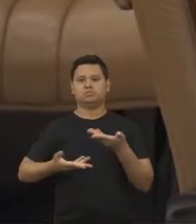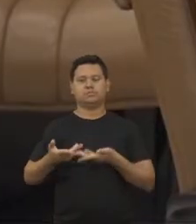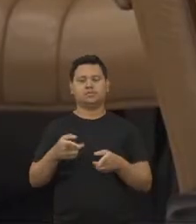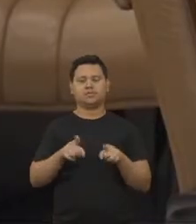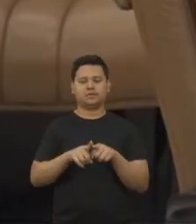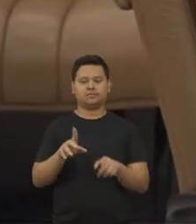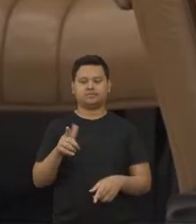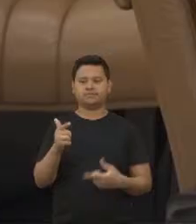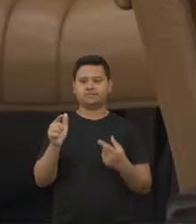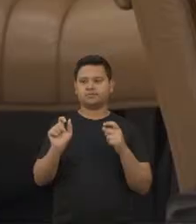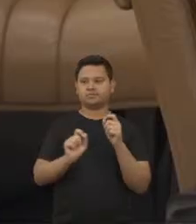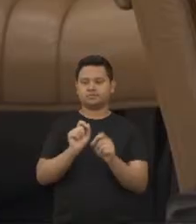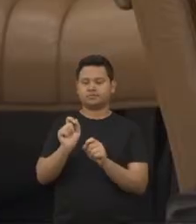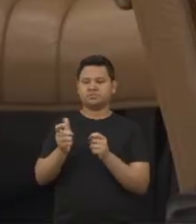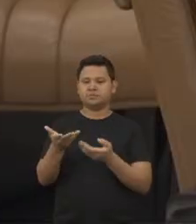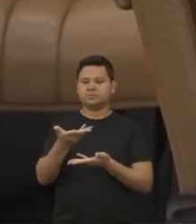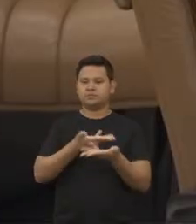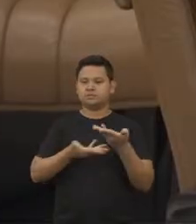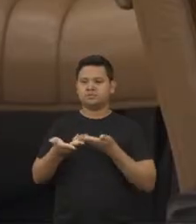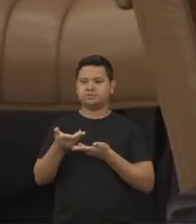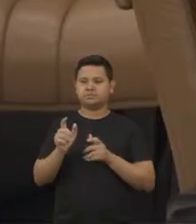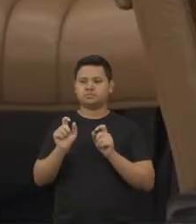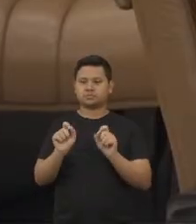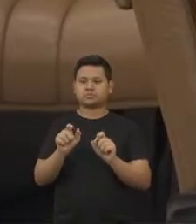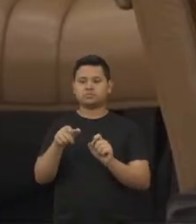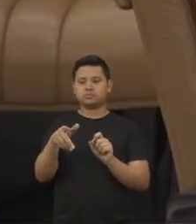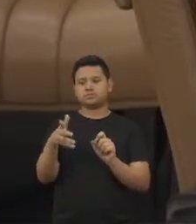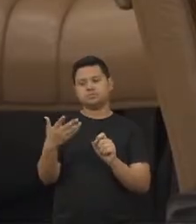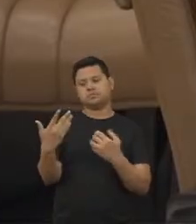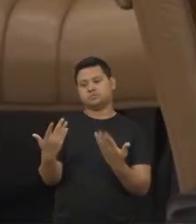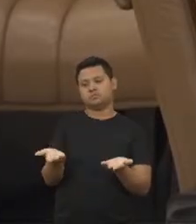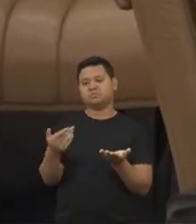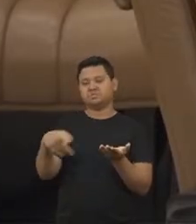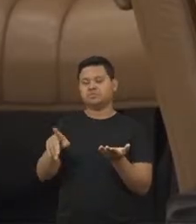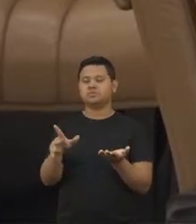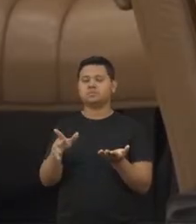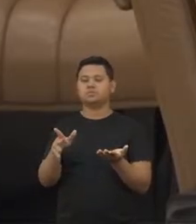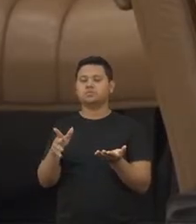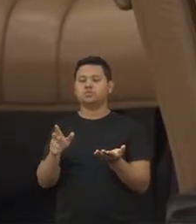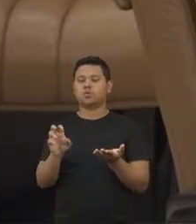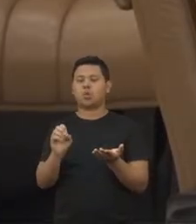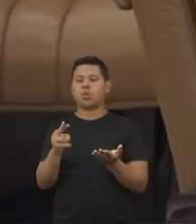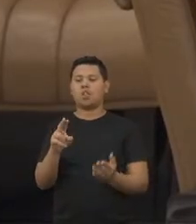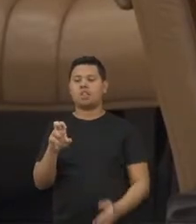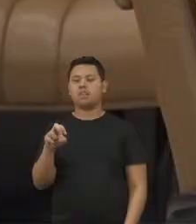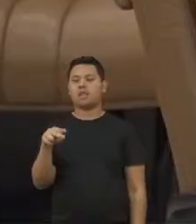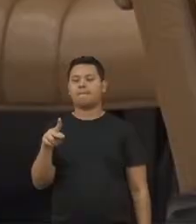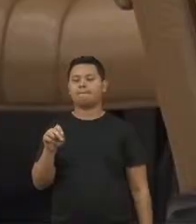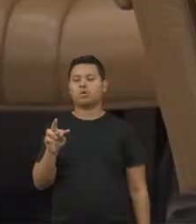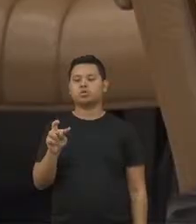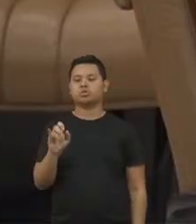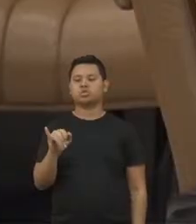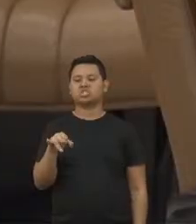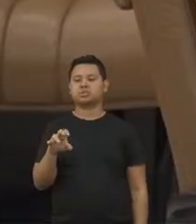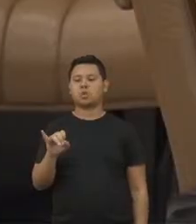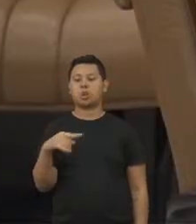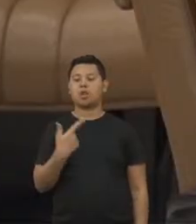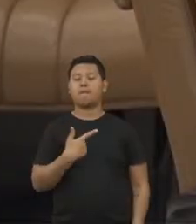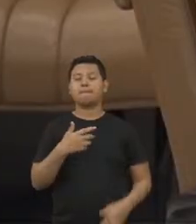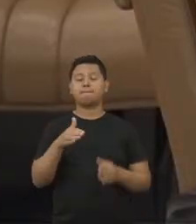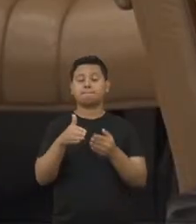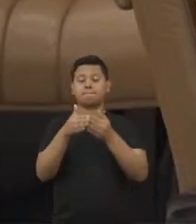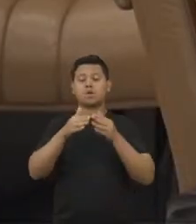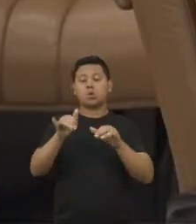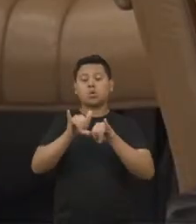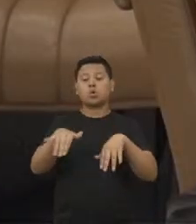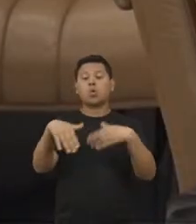casos são aceitos, em que você tem a contratação de parentes, e que casos são considerados nepotismo. O nosso pedido de informação é para entender quais são